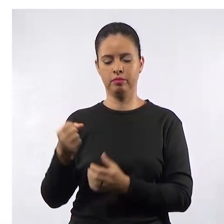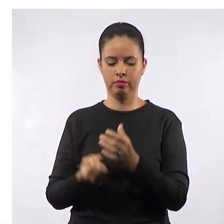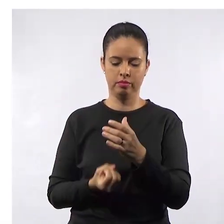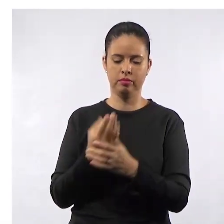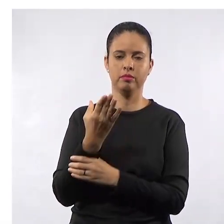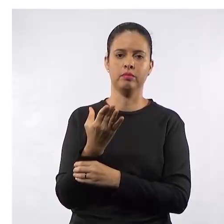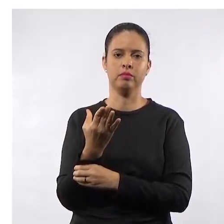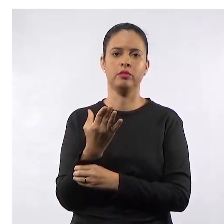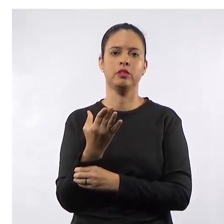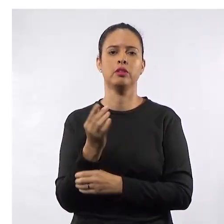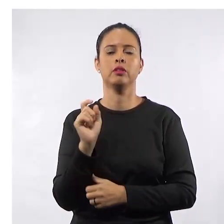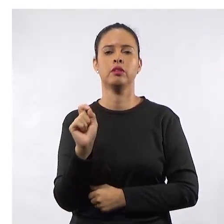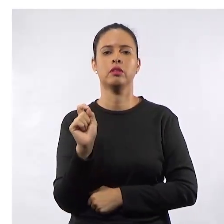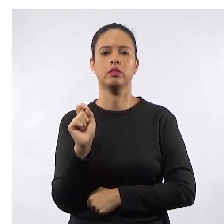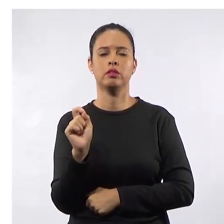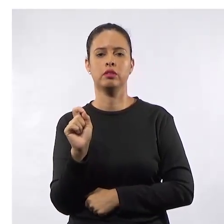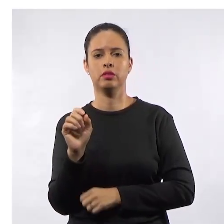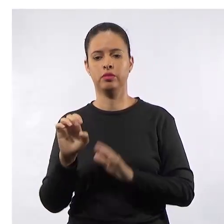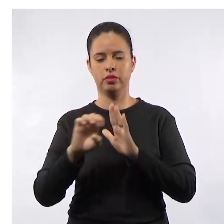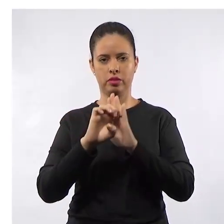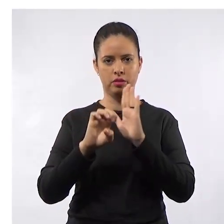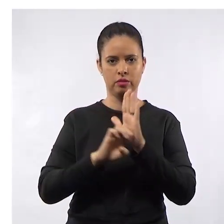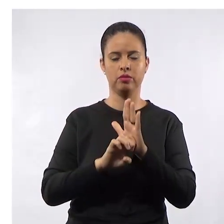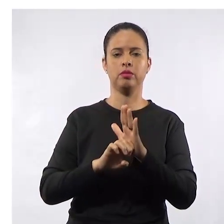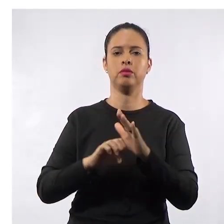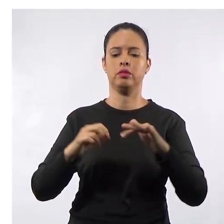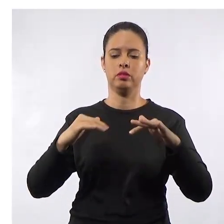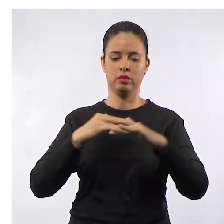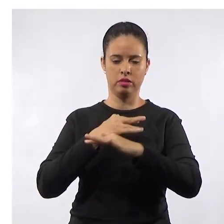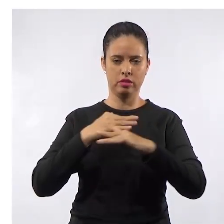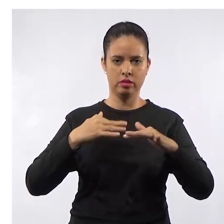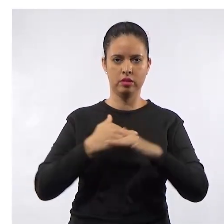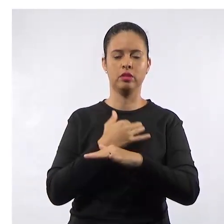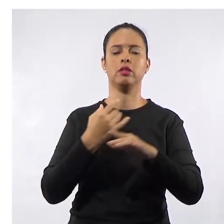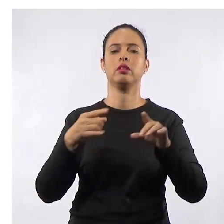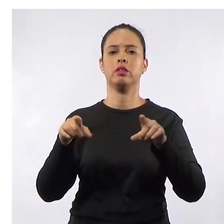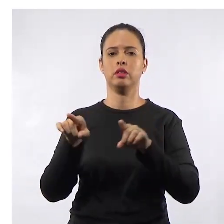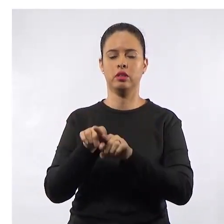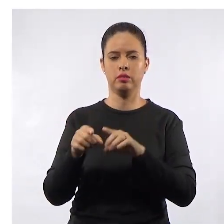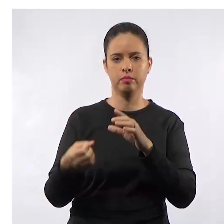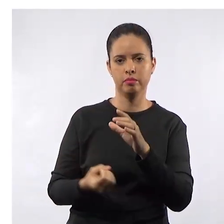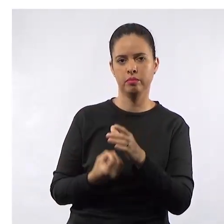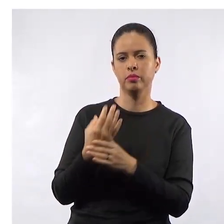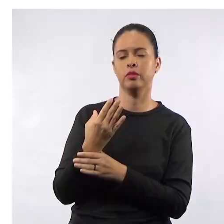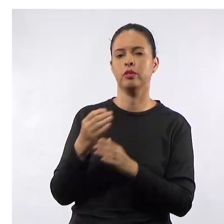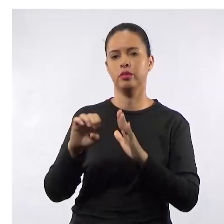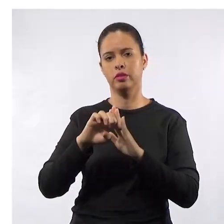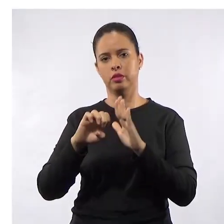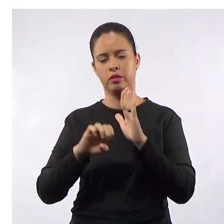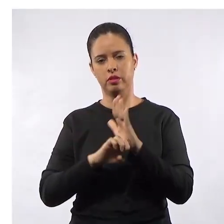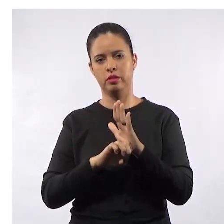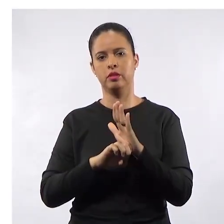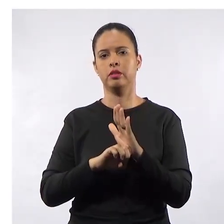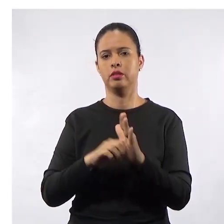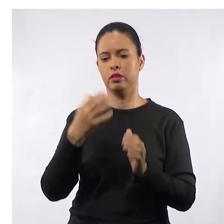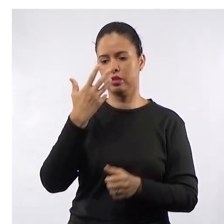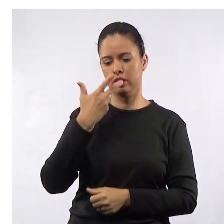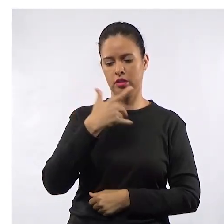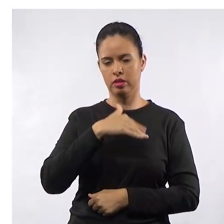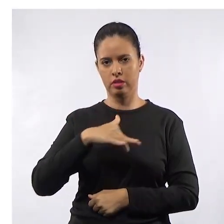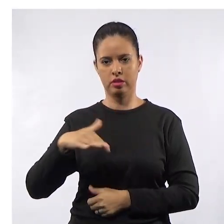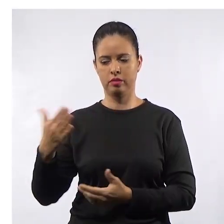que originou, dentre outros, o Estatuto da Cidade, também determinou aí que ocorresse o Estatuto da Criança e